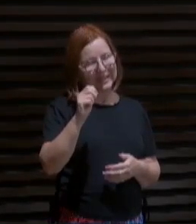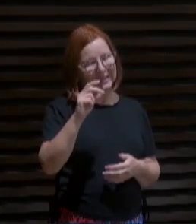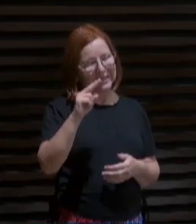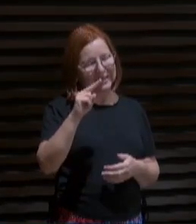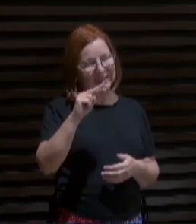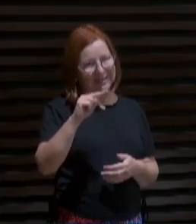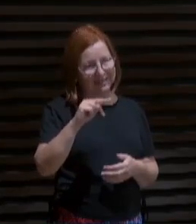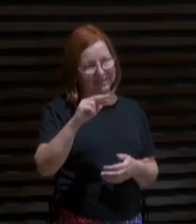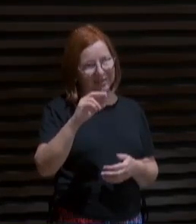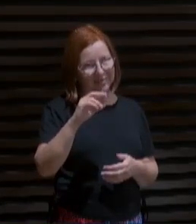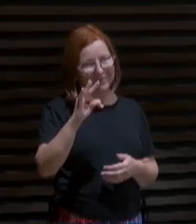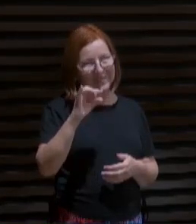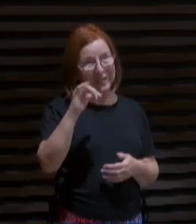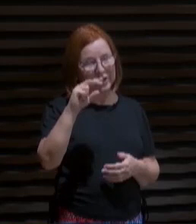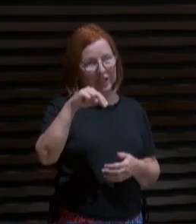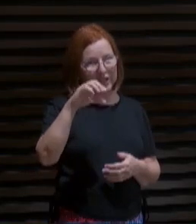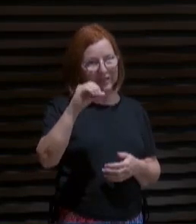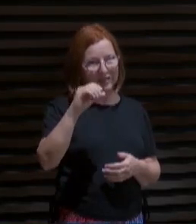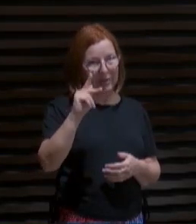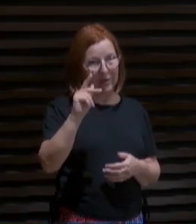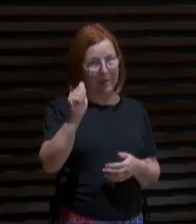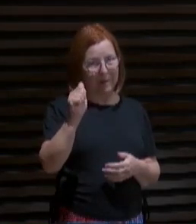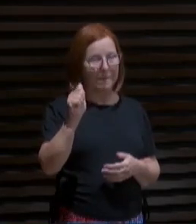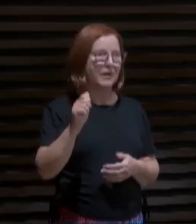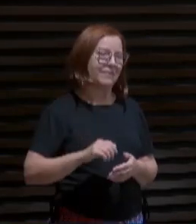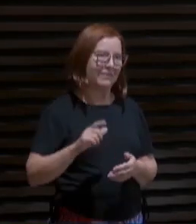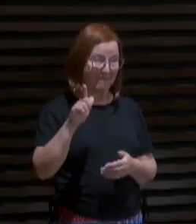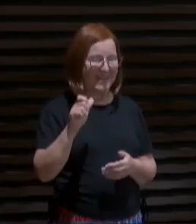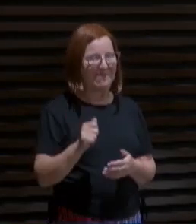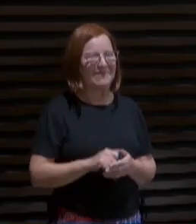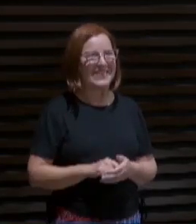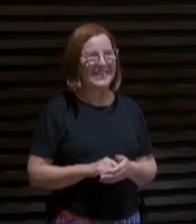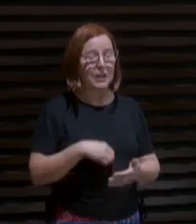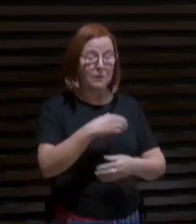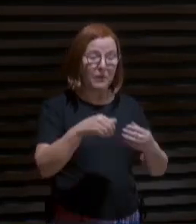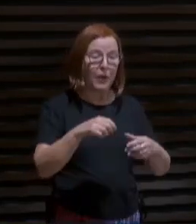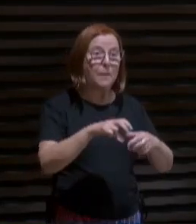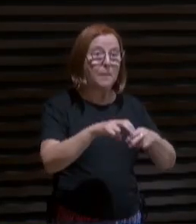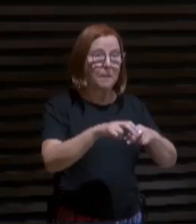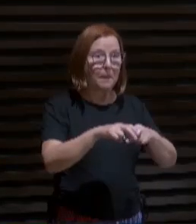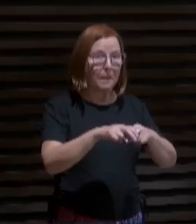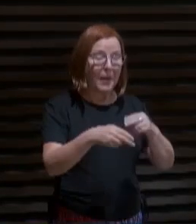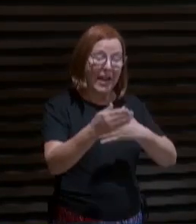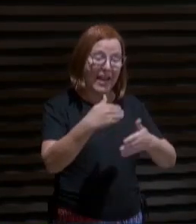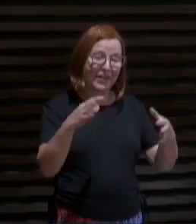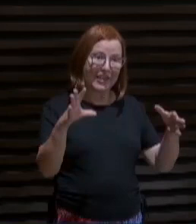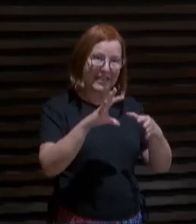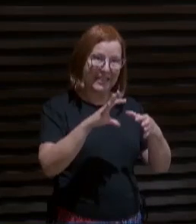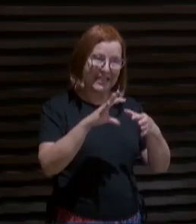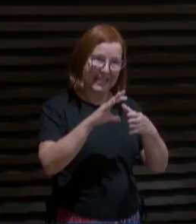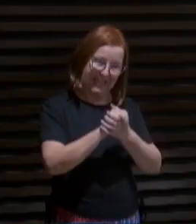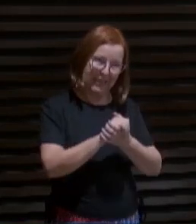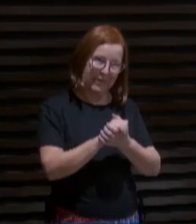lodo, misturar-se-ão mediante casamento, mas não se ligarão um ao outro, assim